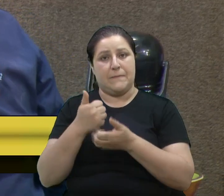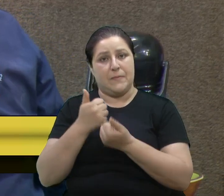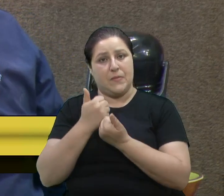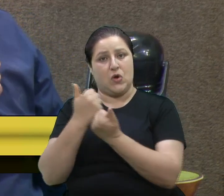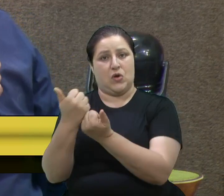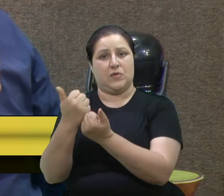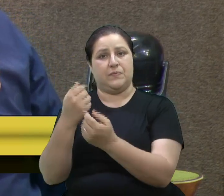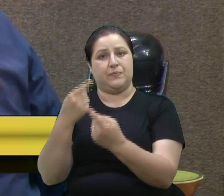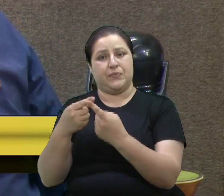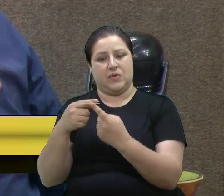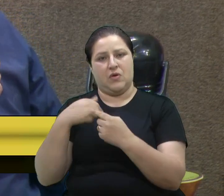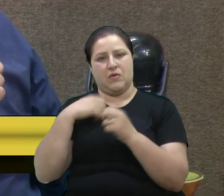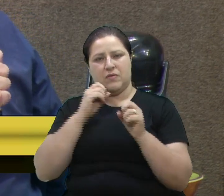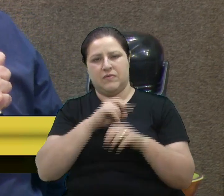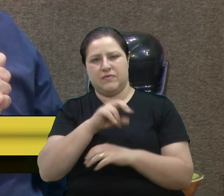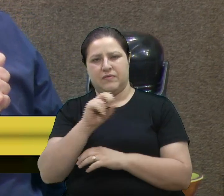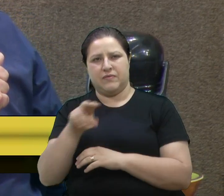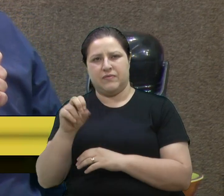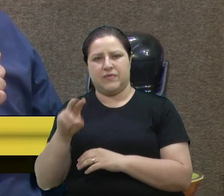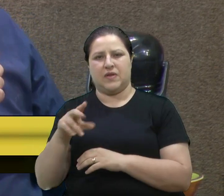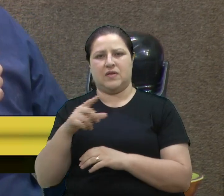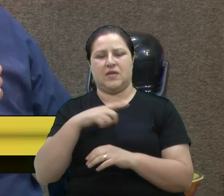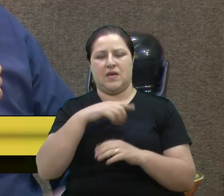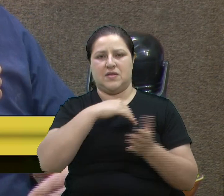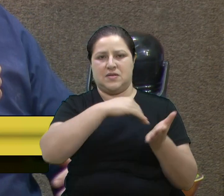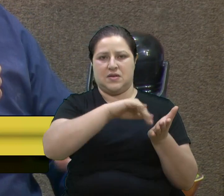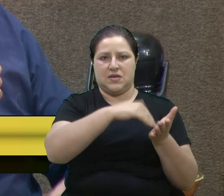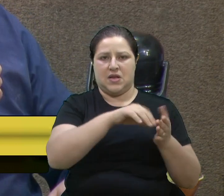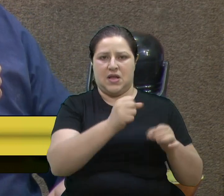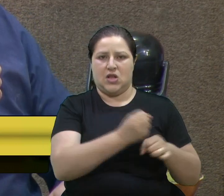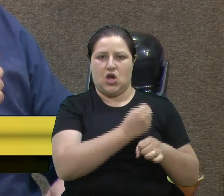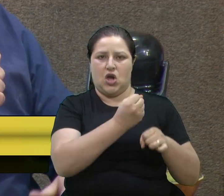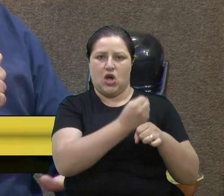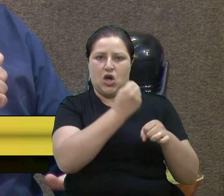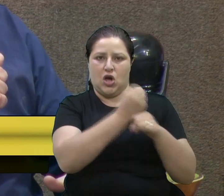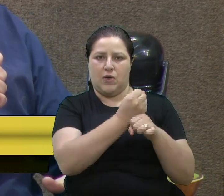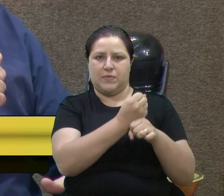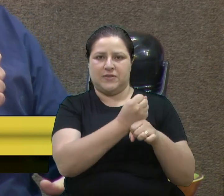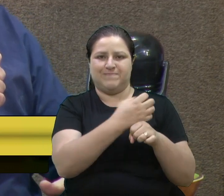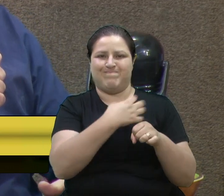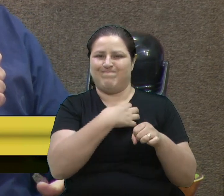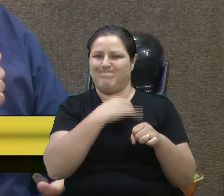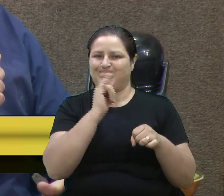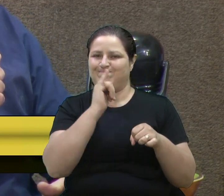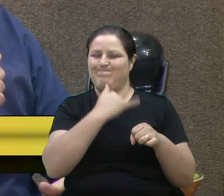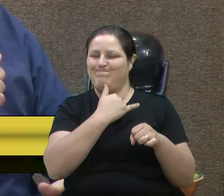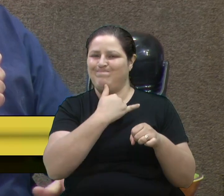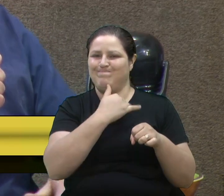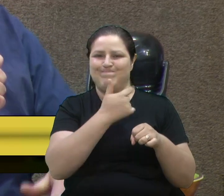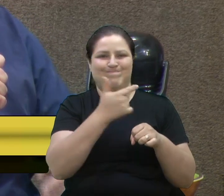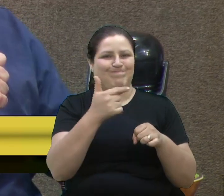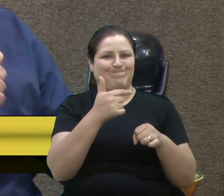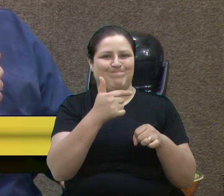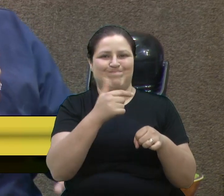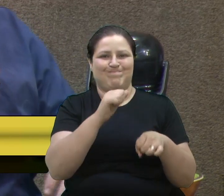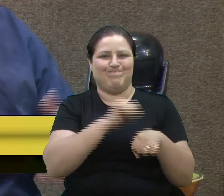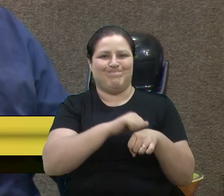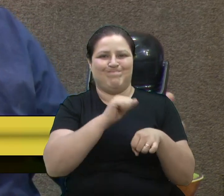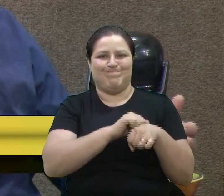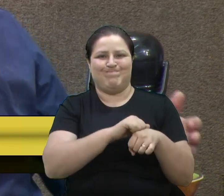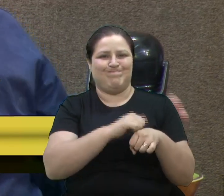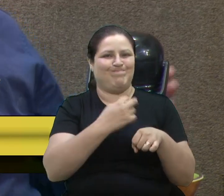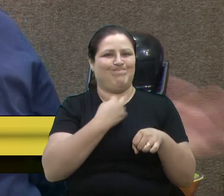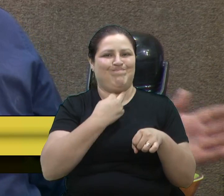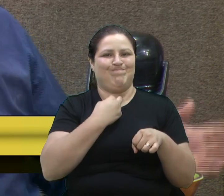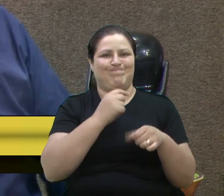justamente porque a gente vê a Secretaria de Obras de uma forma lamentável, não tendo condições para praticamente fazer